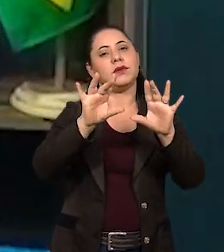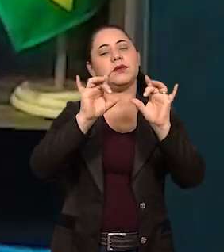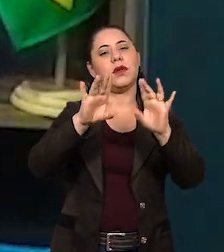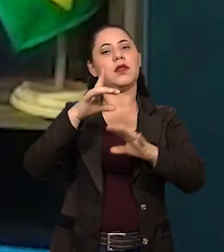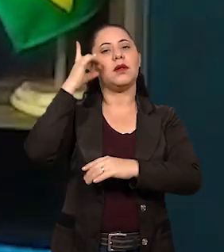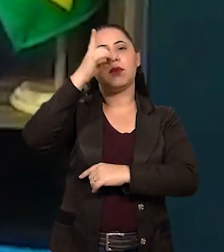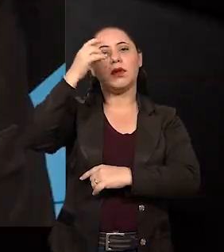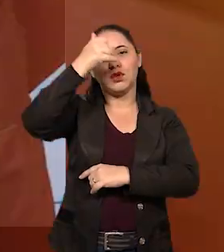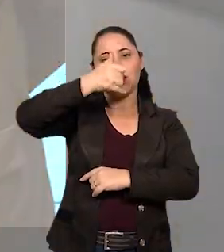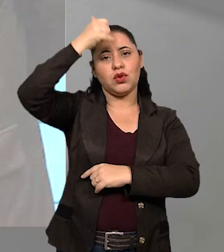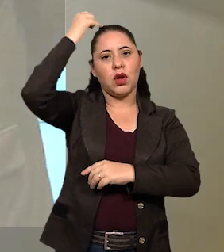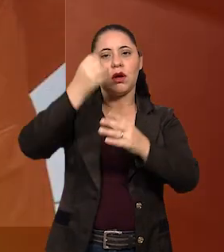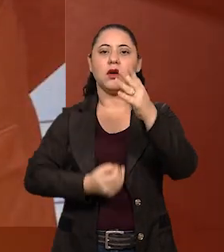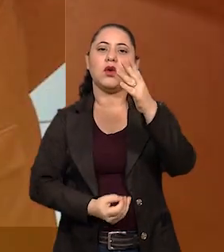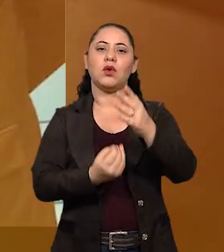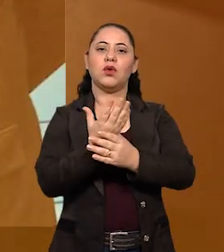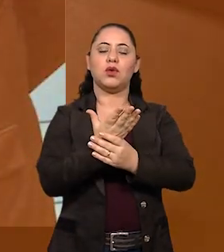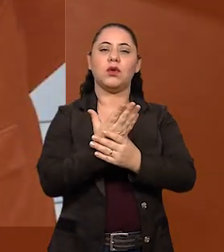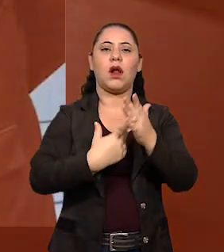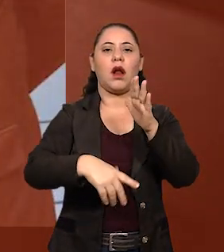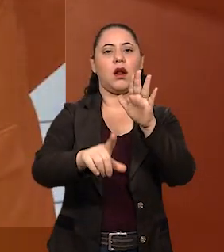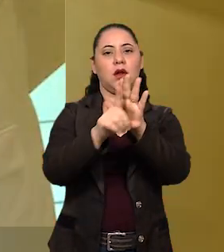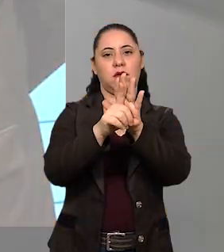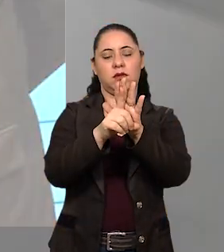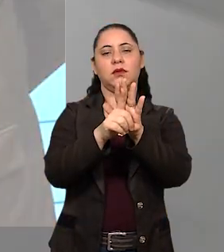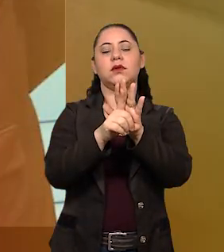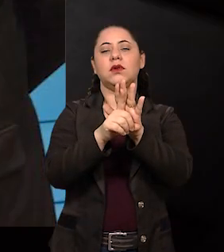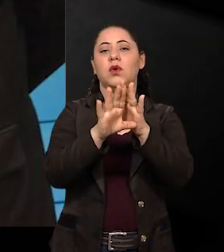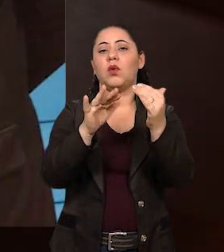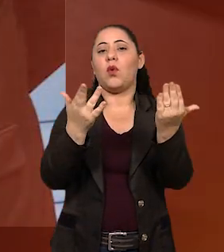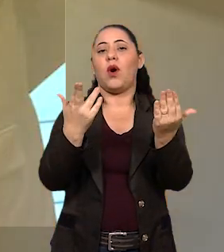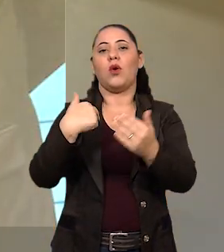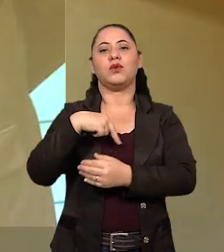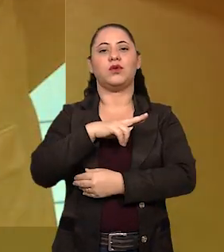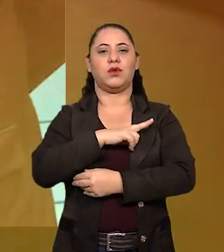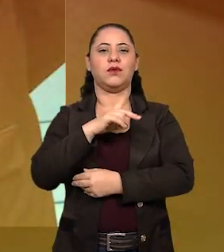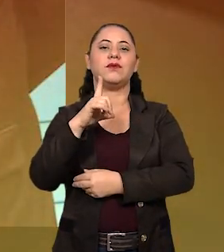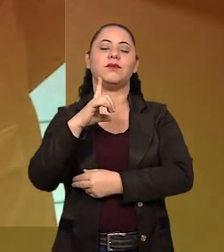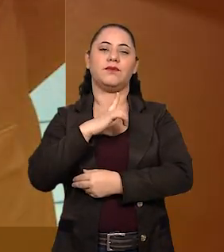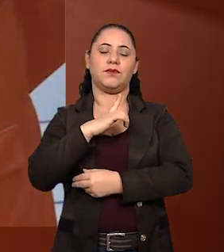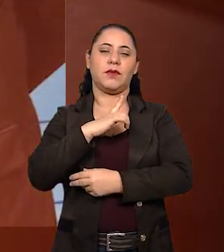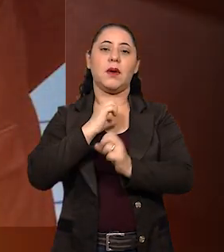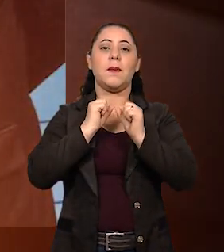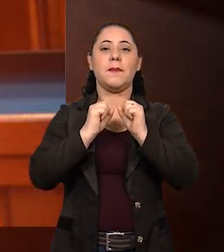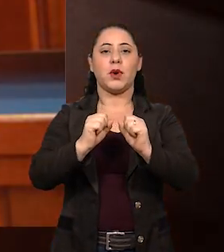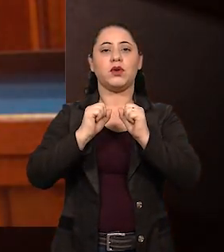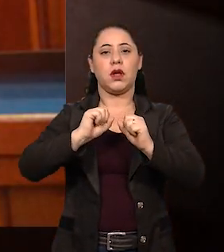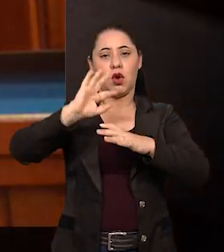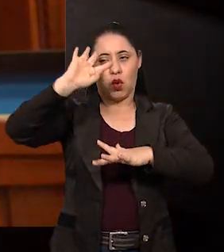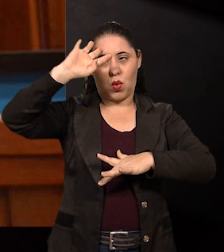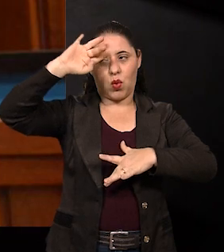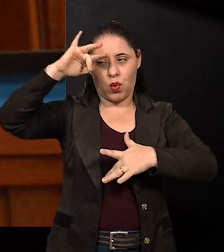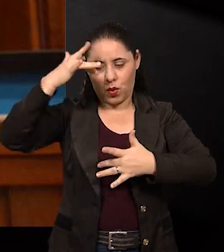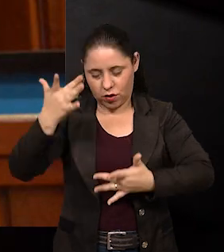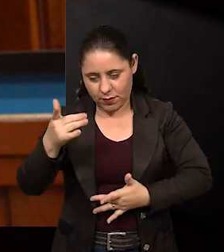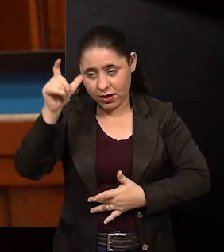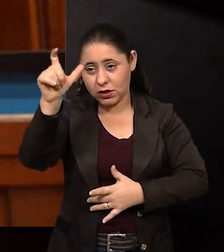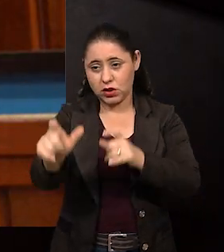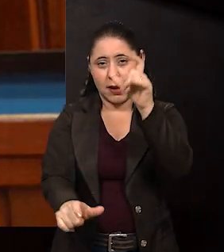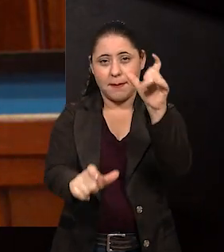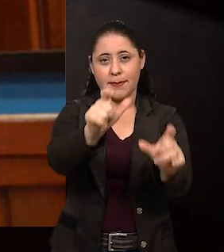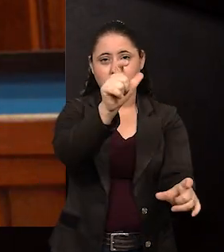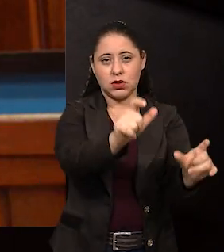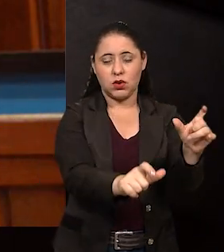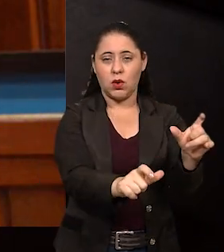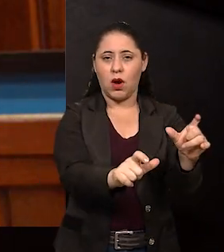o deputado Júnior Mock, que foi o criador dessa lei, a qual nós vamos, além de poder homenagear as